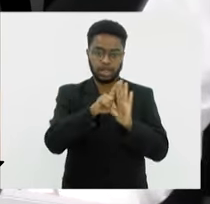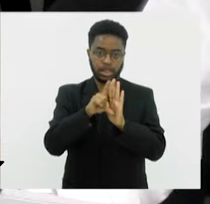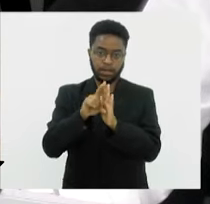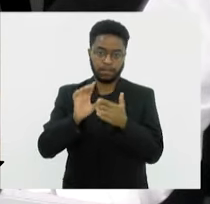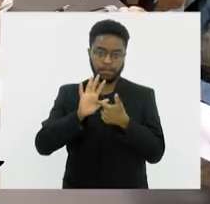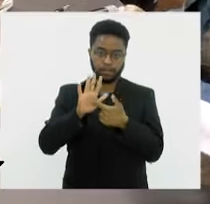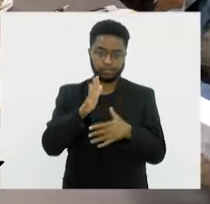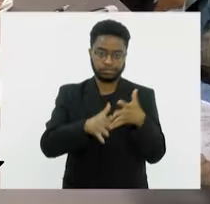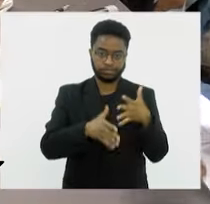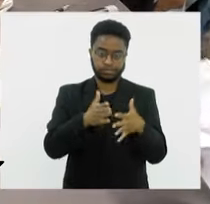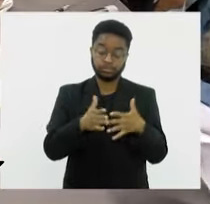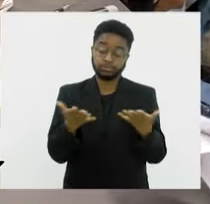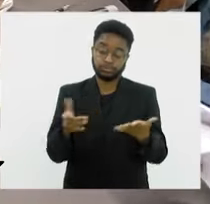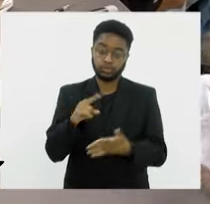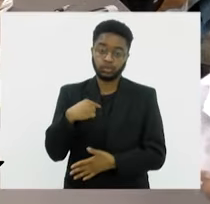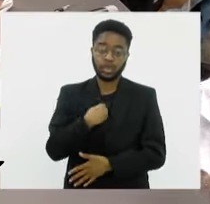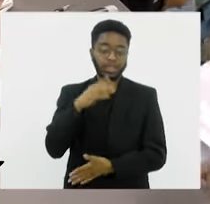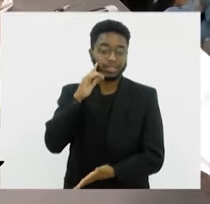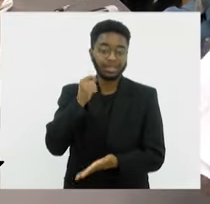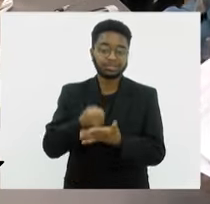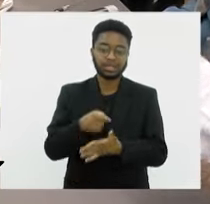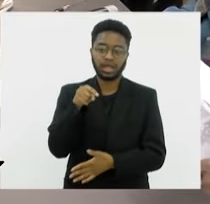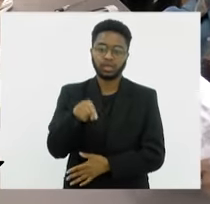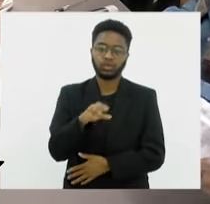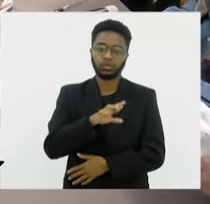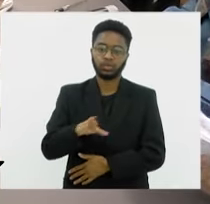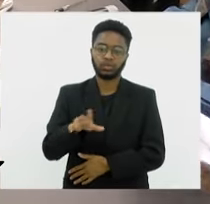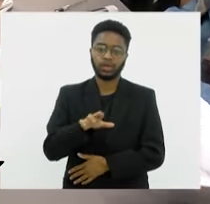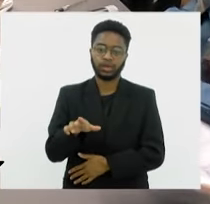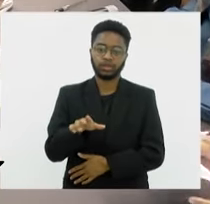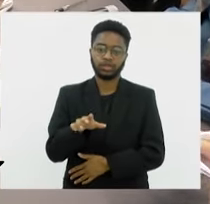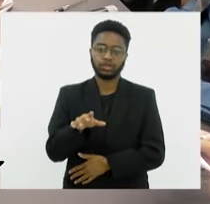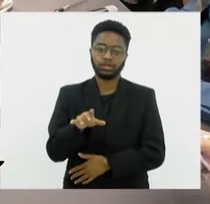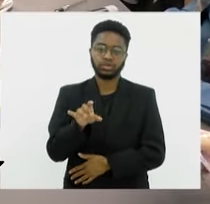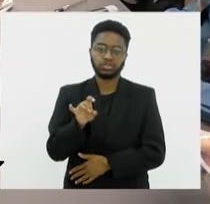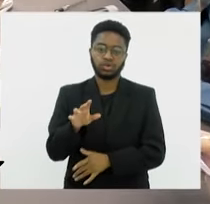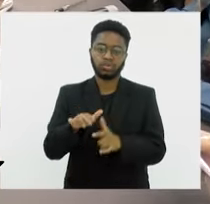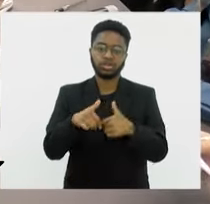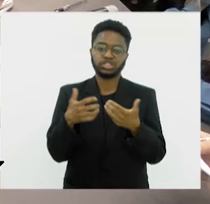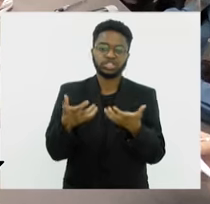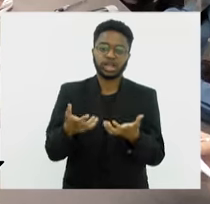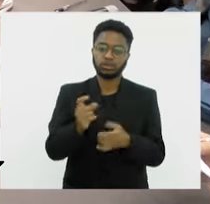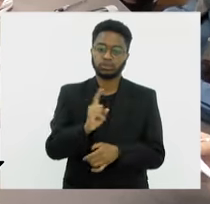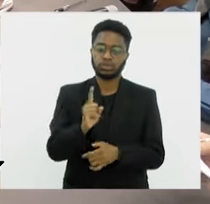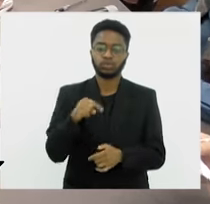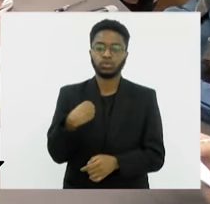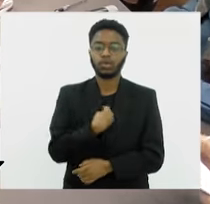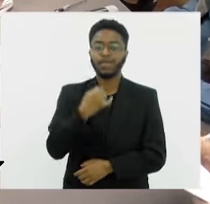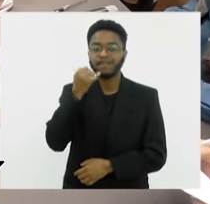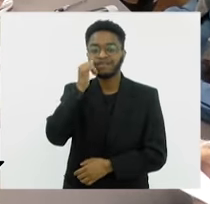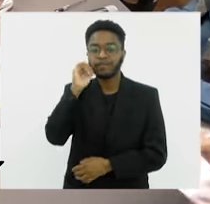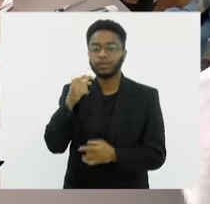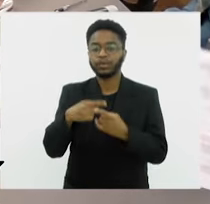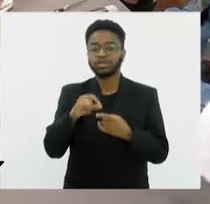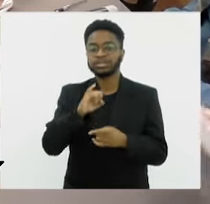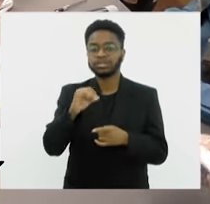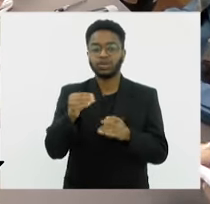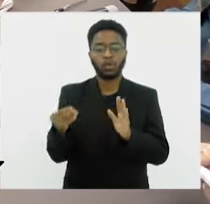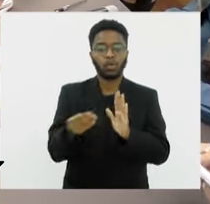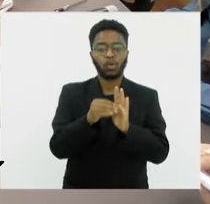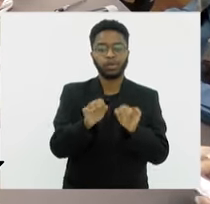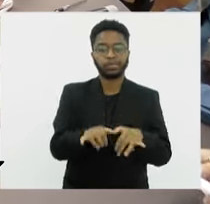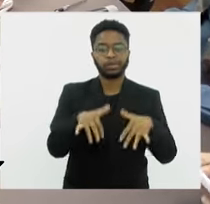É, na verdade, esse exercício aqui não é só uma ser chato, não. Está evitando. Porque quando o projeto vai a plenário,